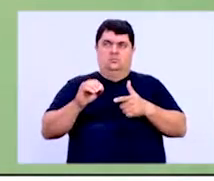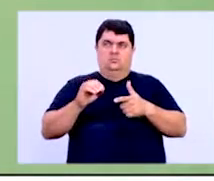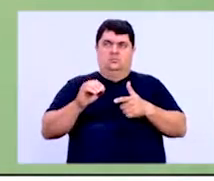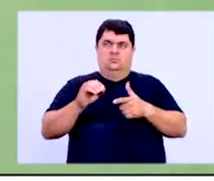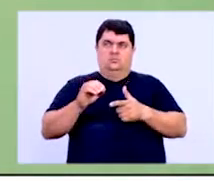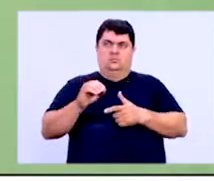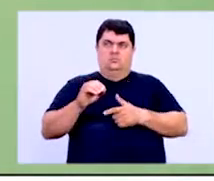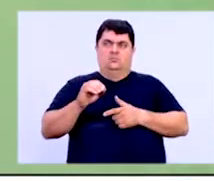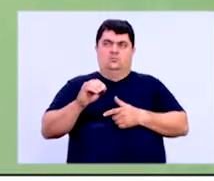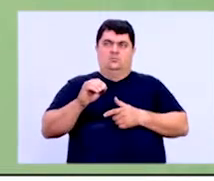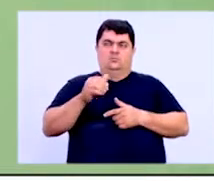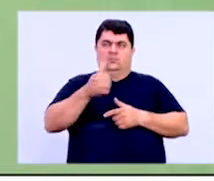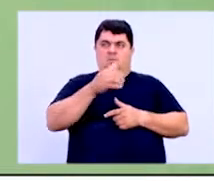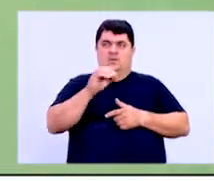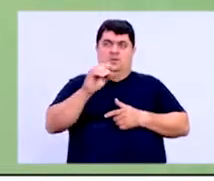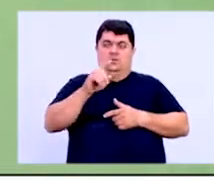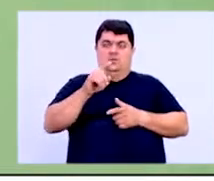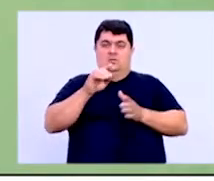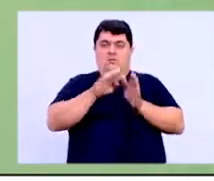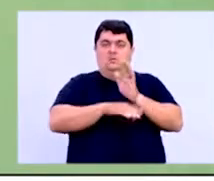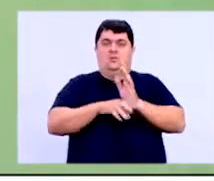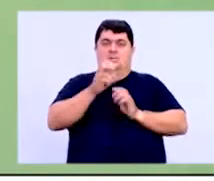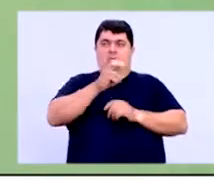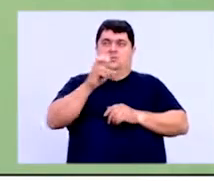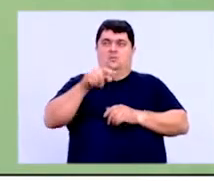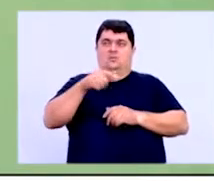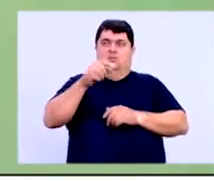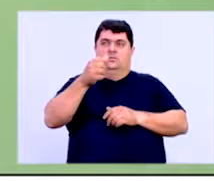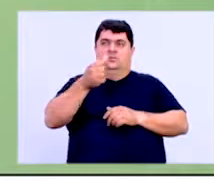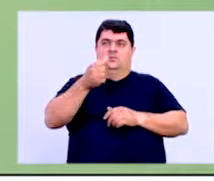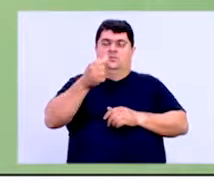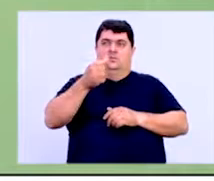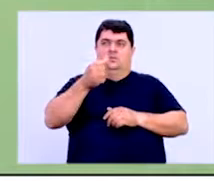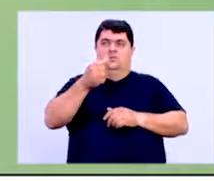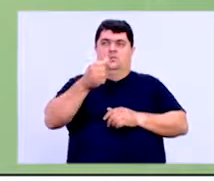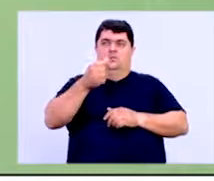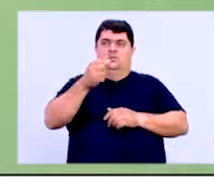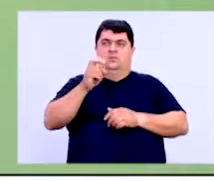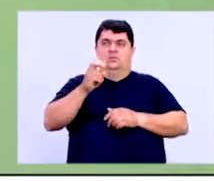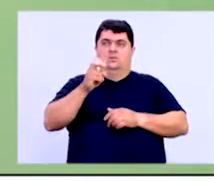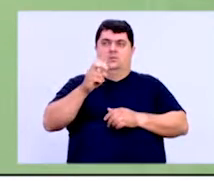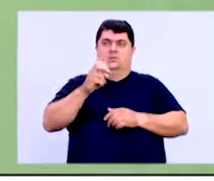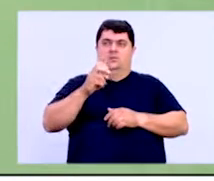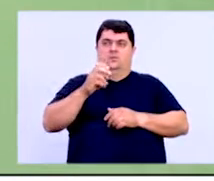100 menos 55, agora de cabeça, 44,